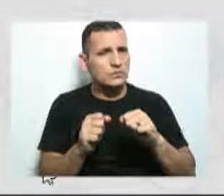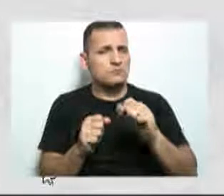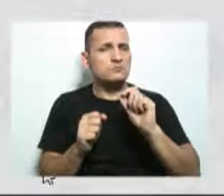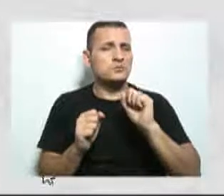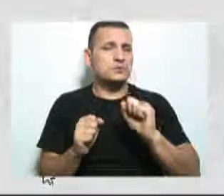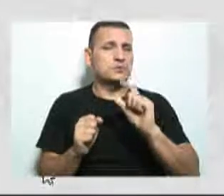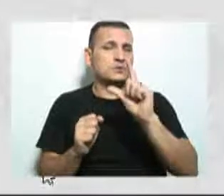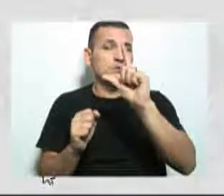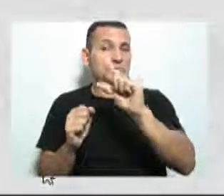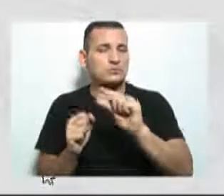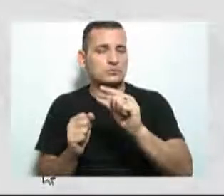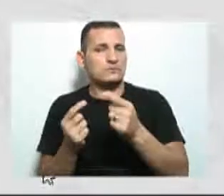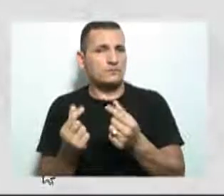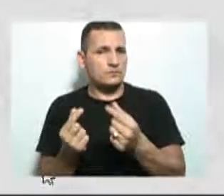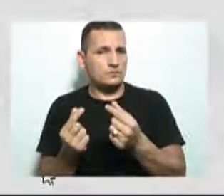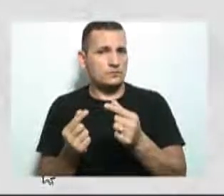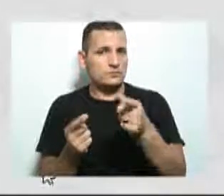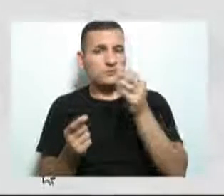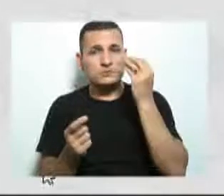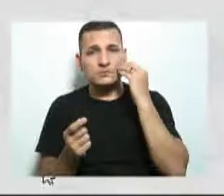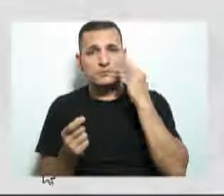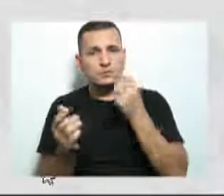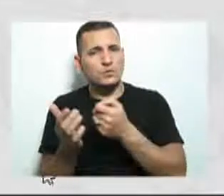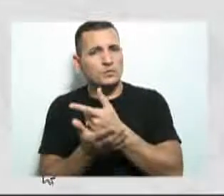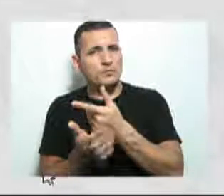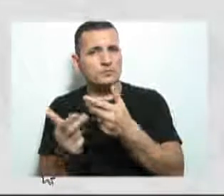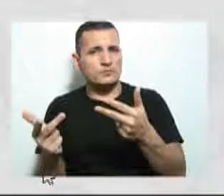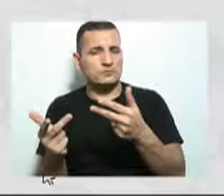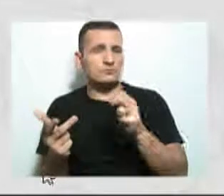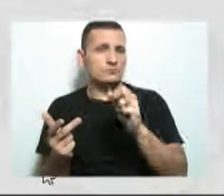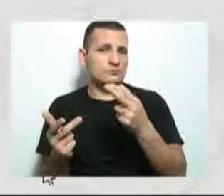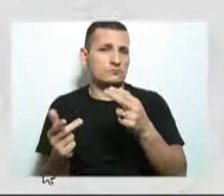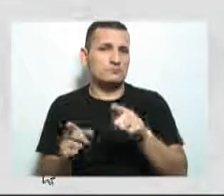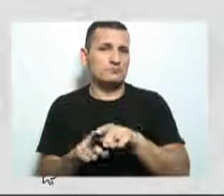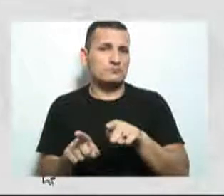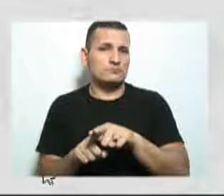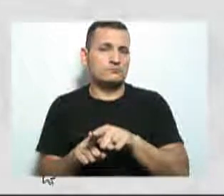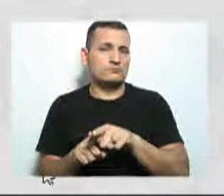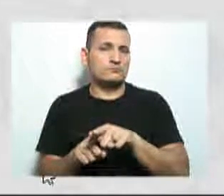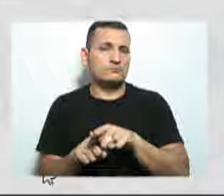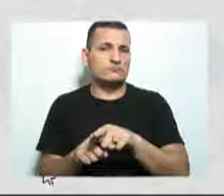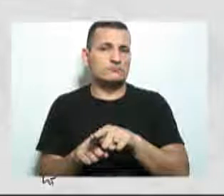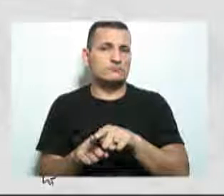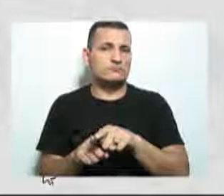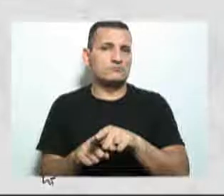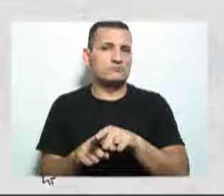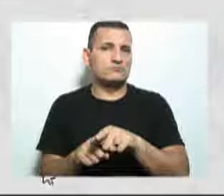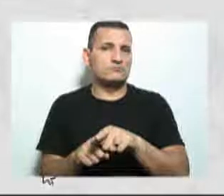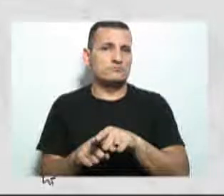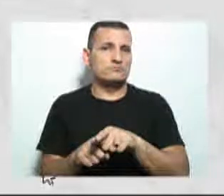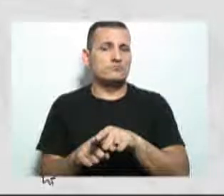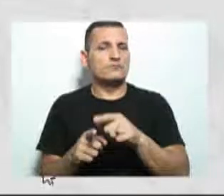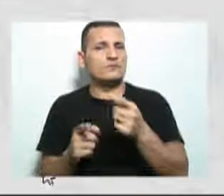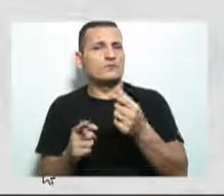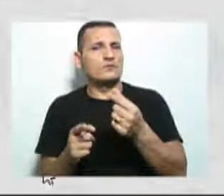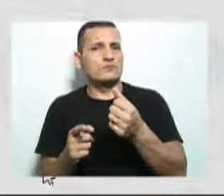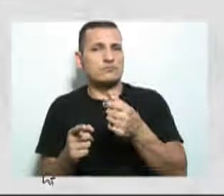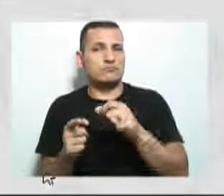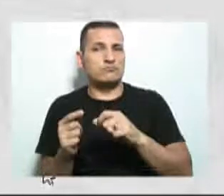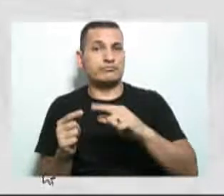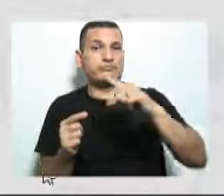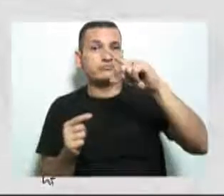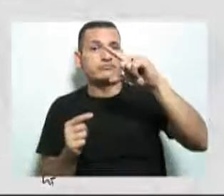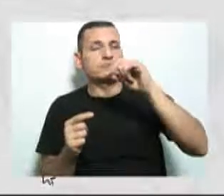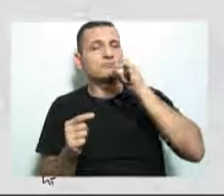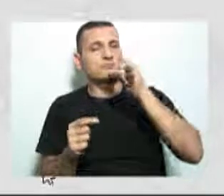preço, não é? Na hora de você tentar comprar alguma coisa, ou até mesmo ter elevado um pouco mais, não é? O preço, o valor do produto, se tivesse